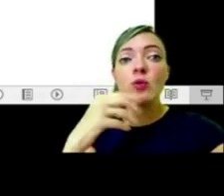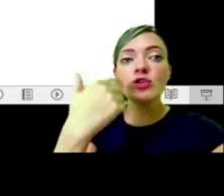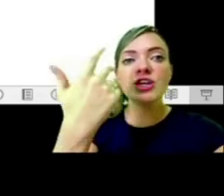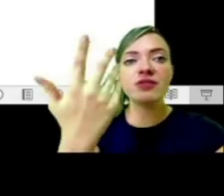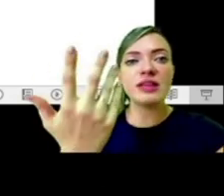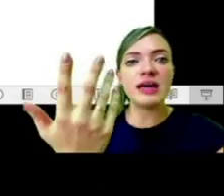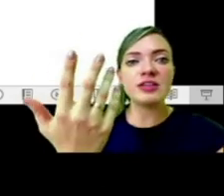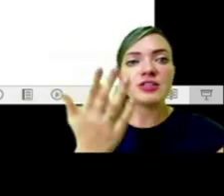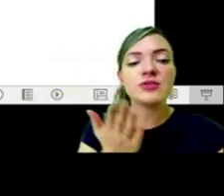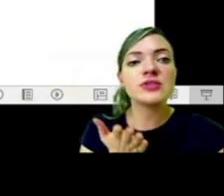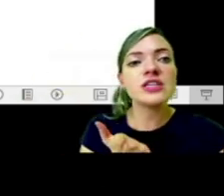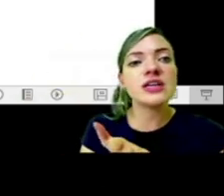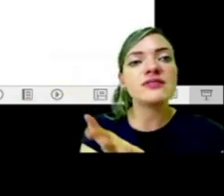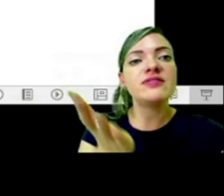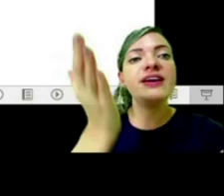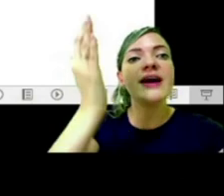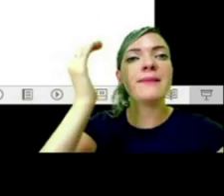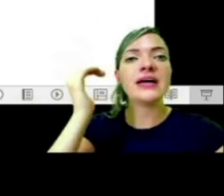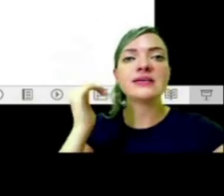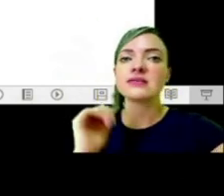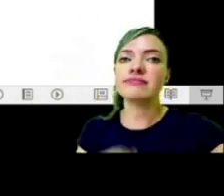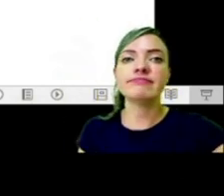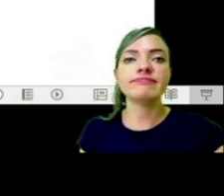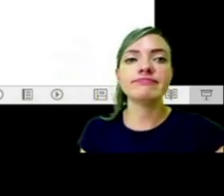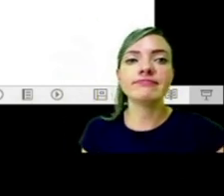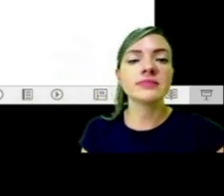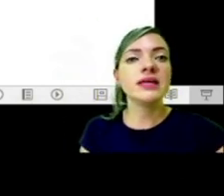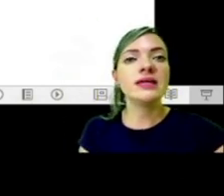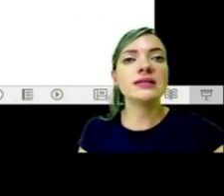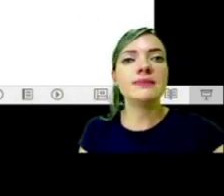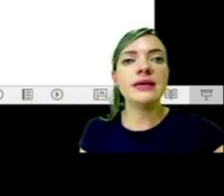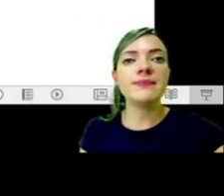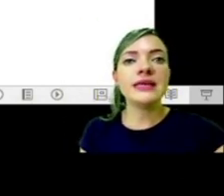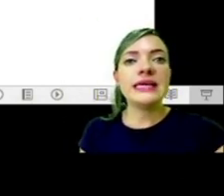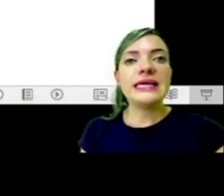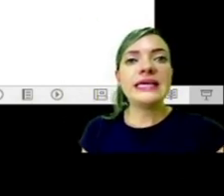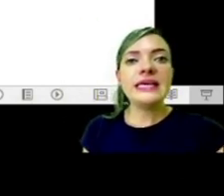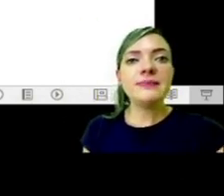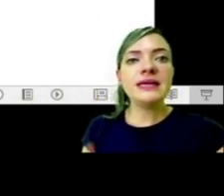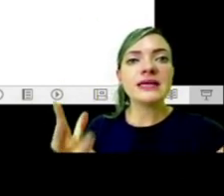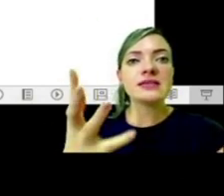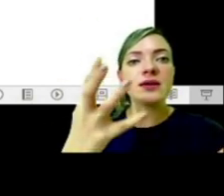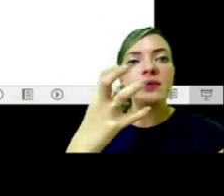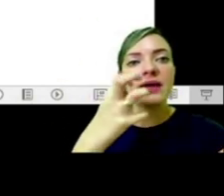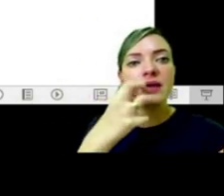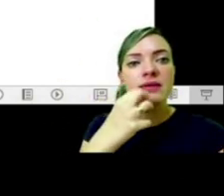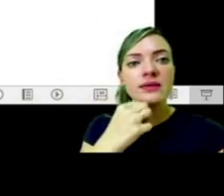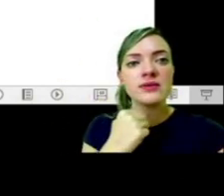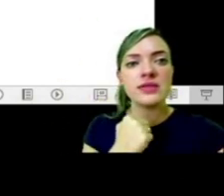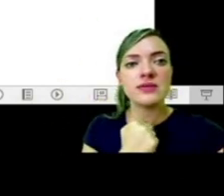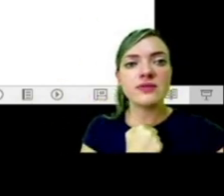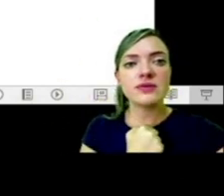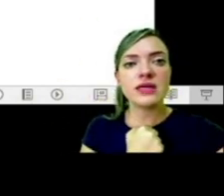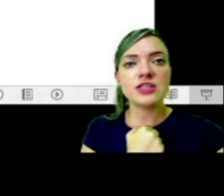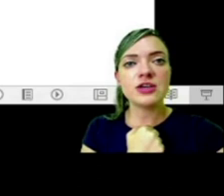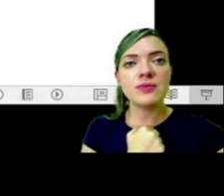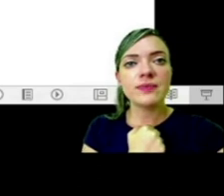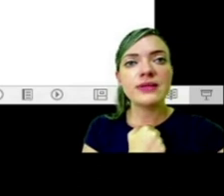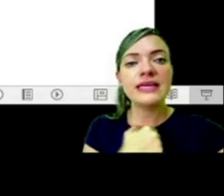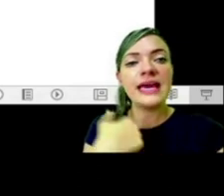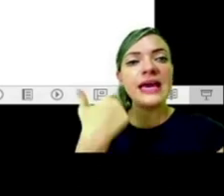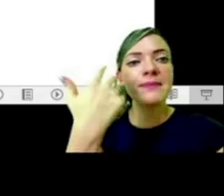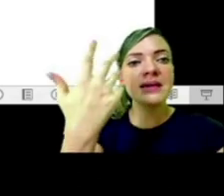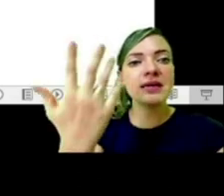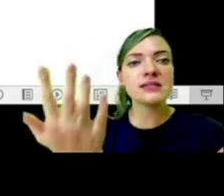diminui. Longevidade, ou seja, ela viver mais. Letra B. Imigração, entram seres vivos na